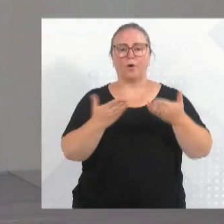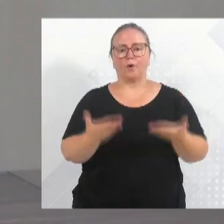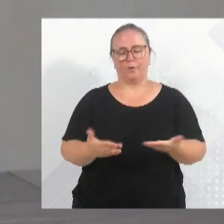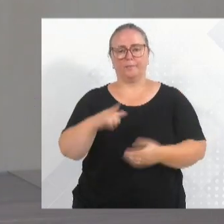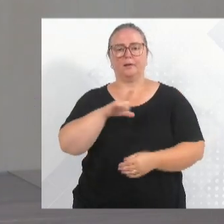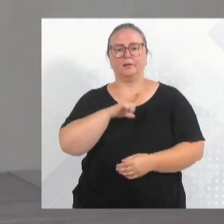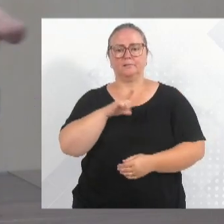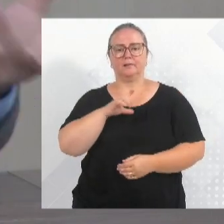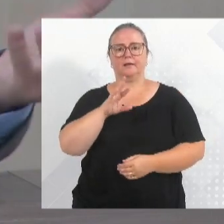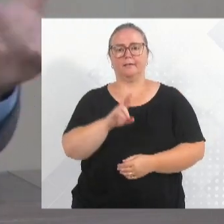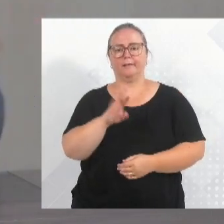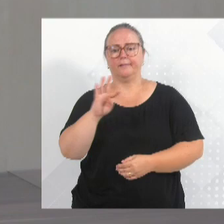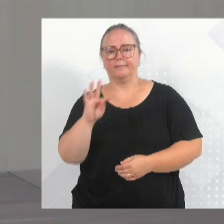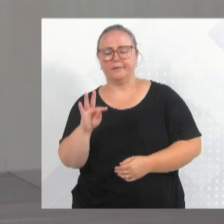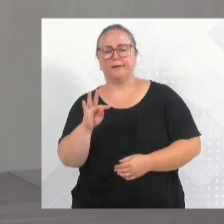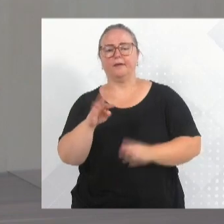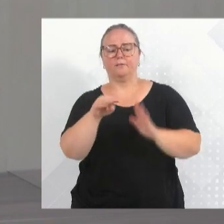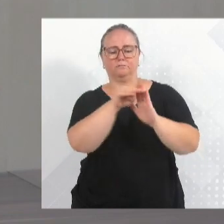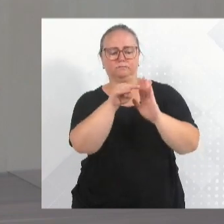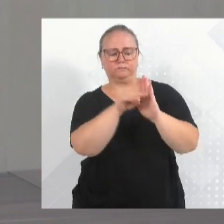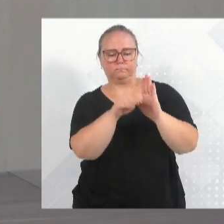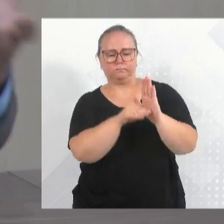de todos os requisitos que as normas